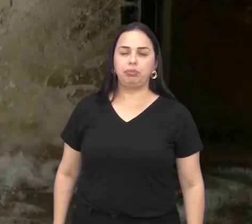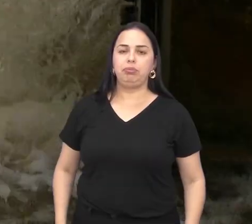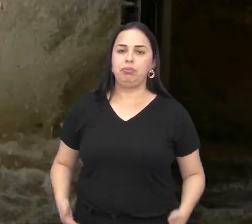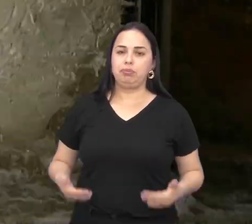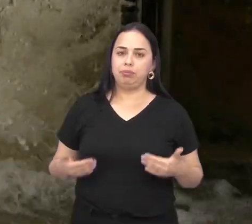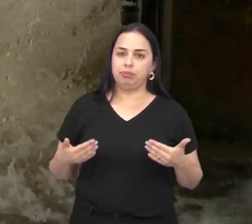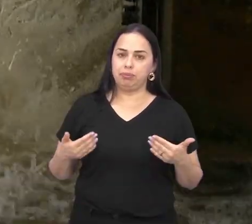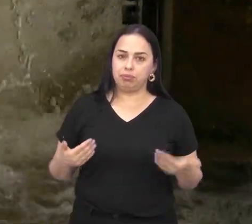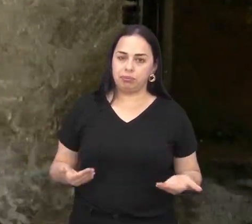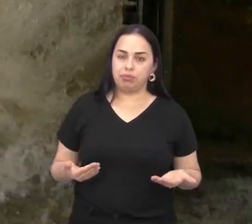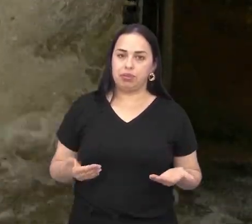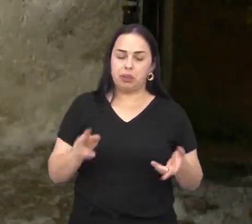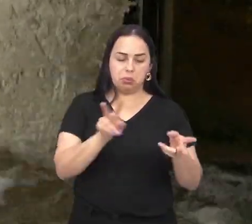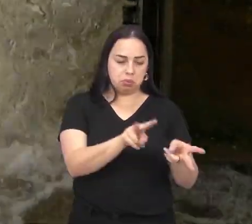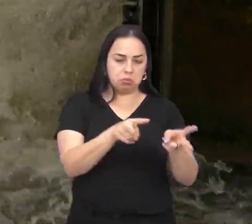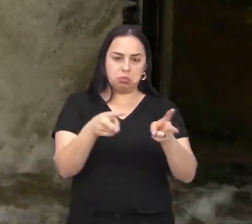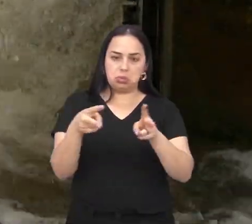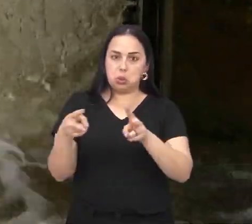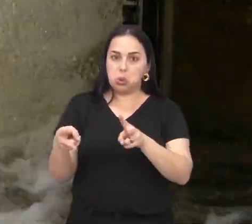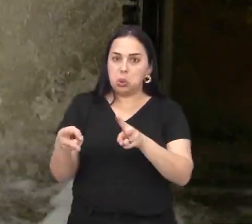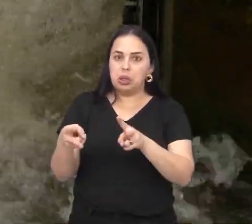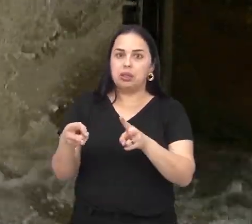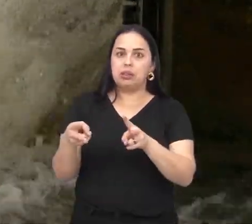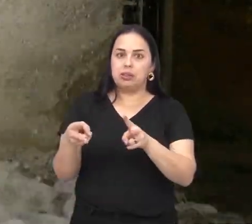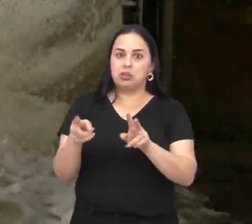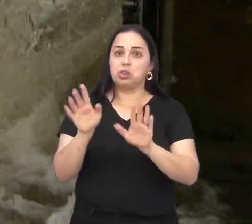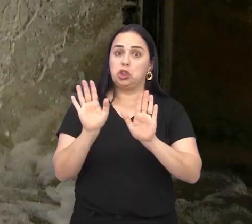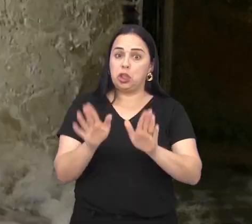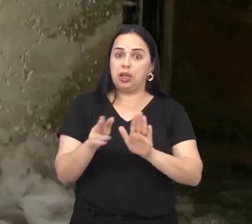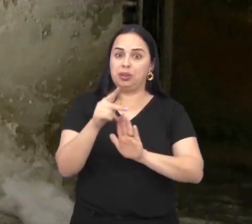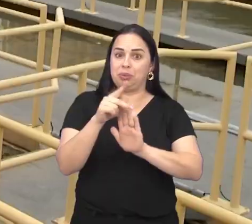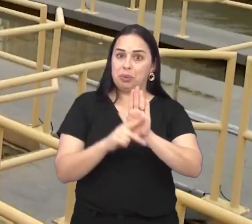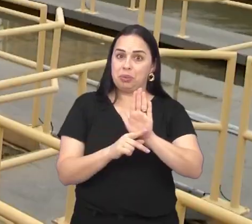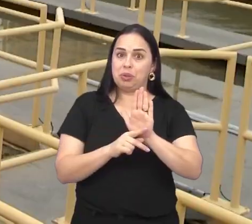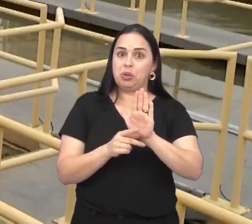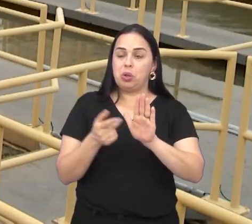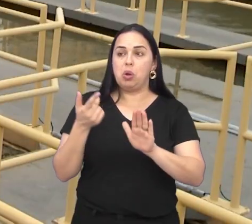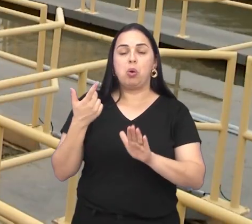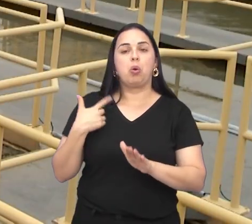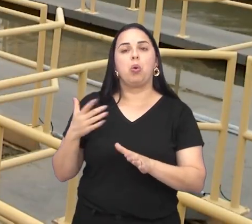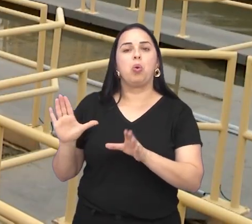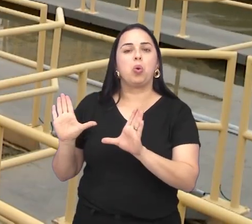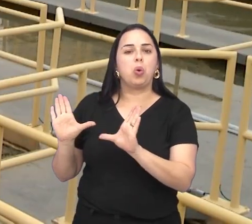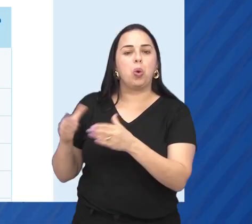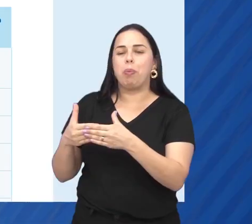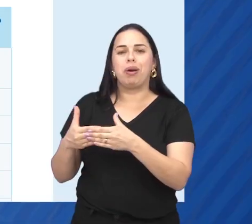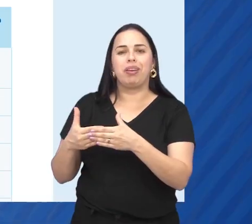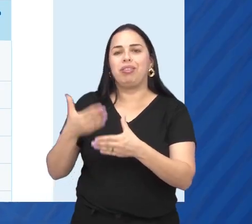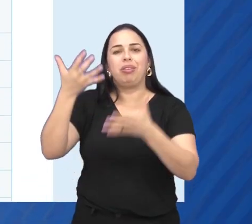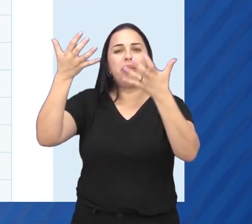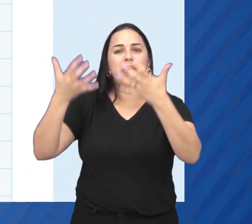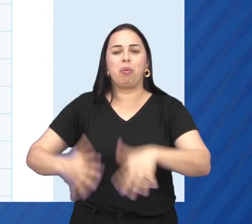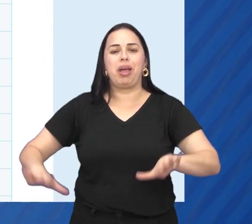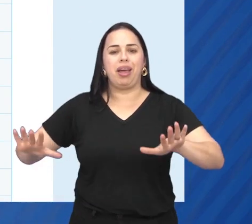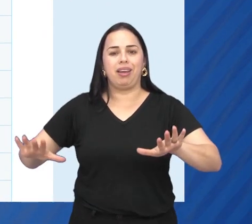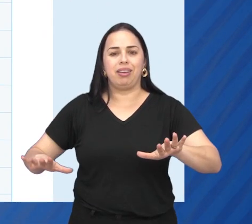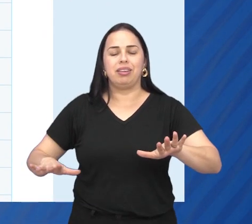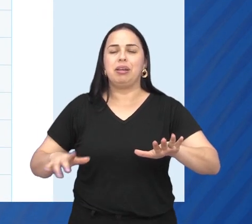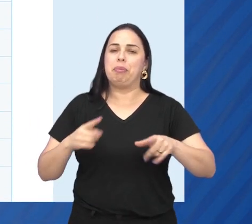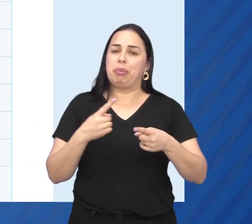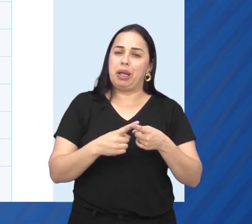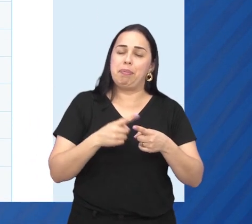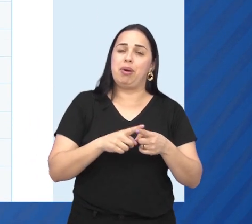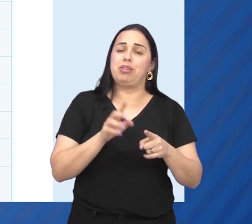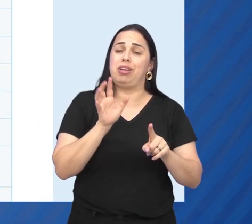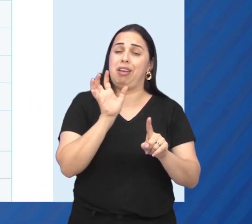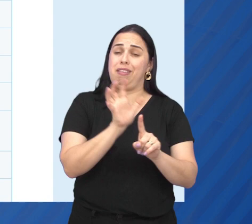Paulo. Mesmo com as privatizações otimistas do projeto, grupos de oposição temem que a privatização